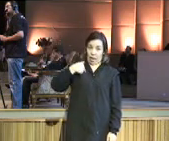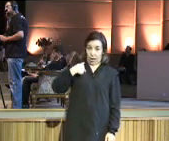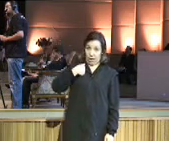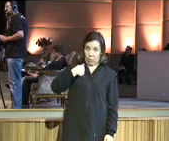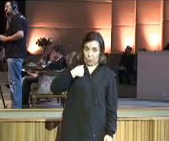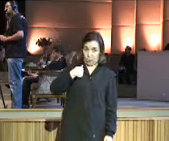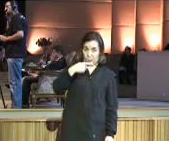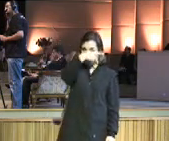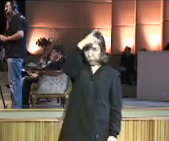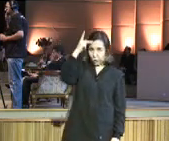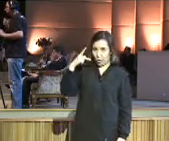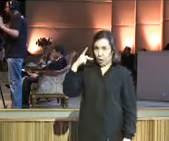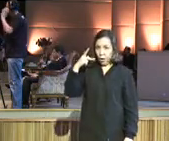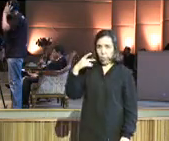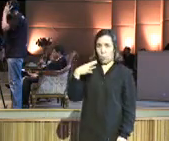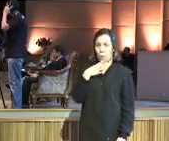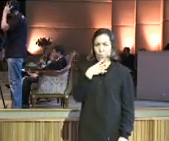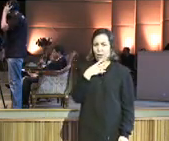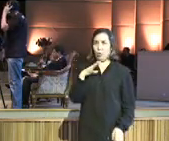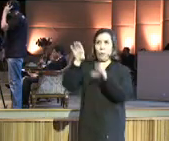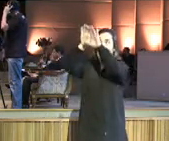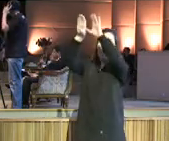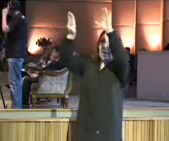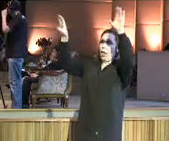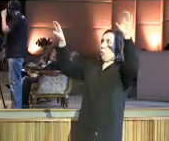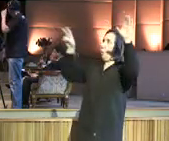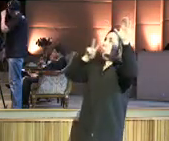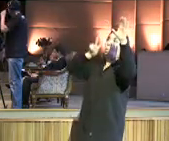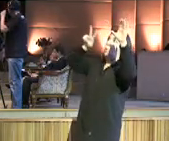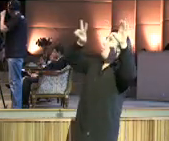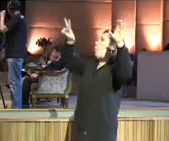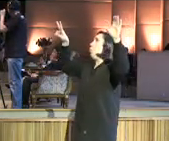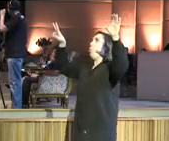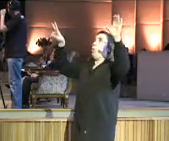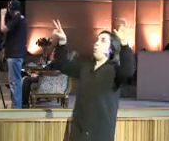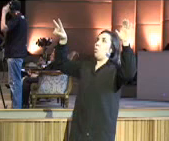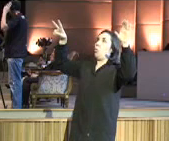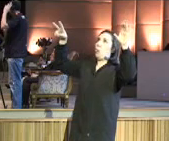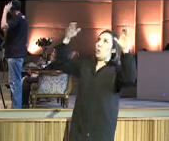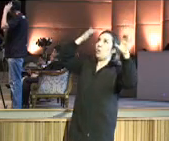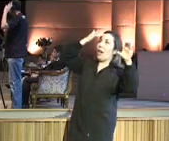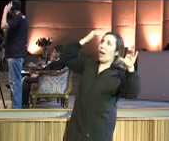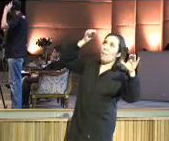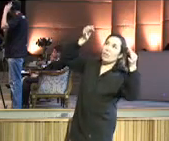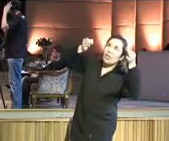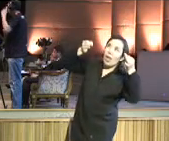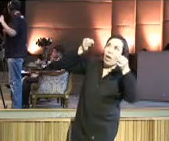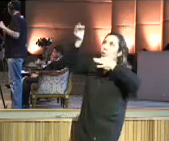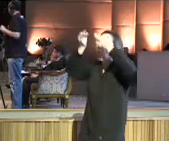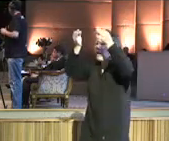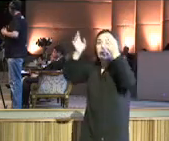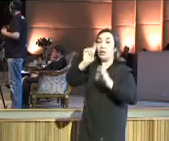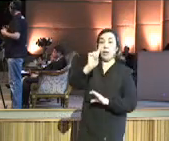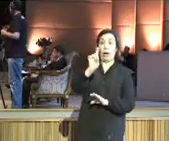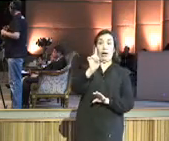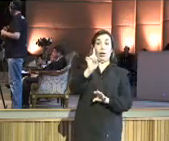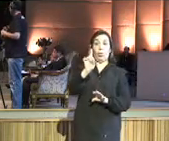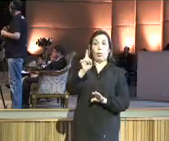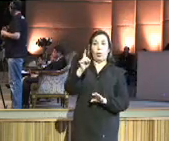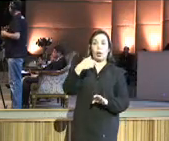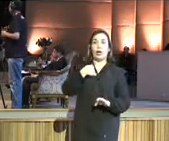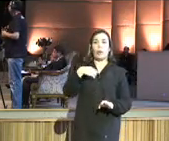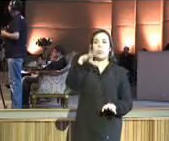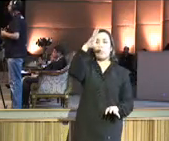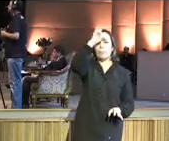Nessa vida, às vezes a gente passa por tribulações difíceis, e eu não tenho um mapa do próximo passo,